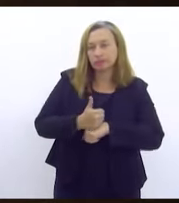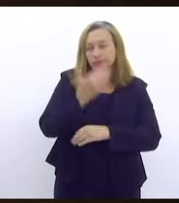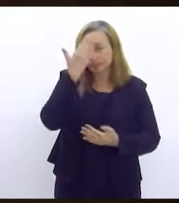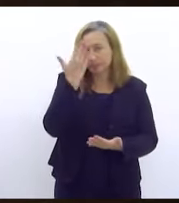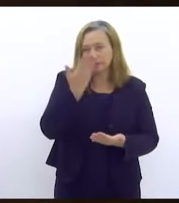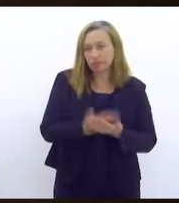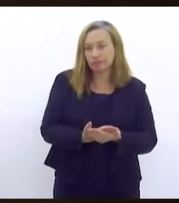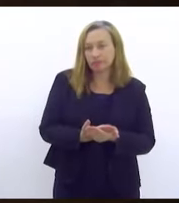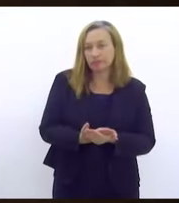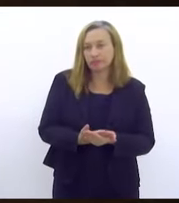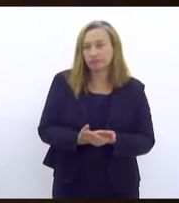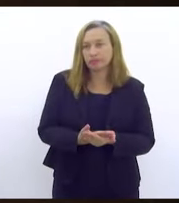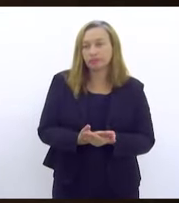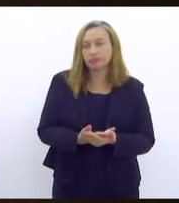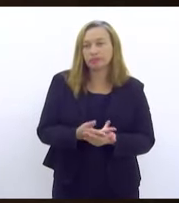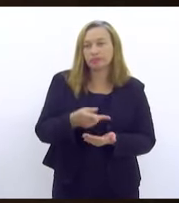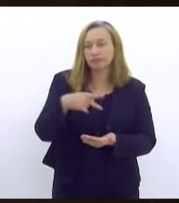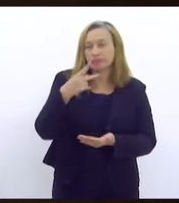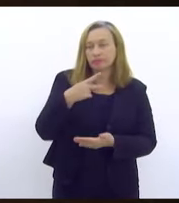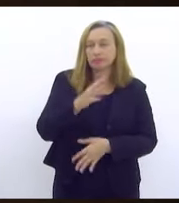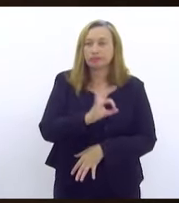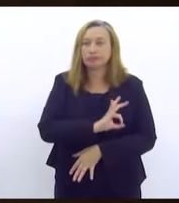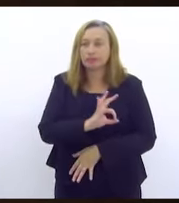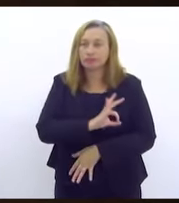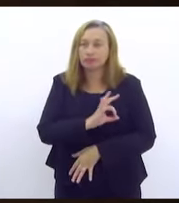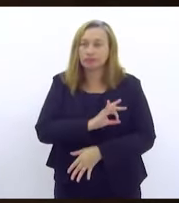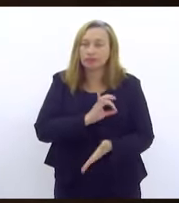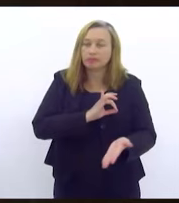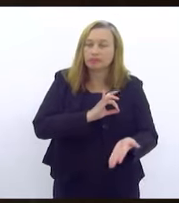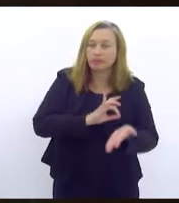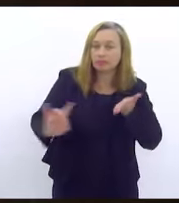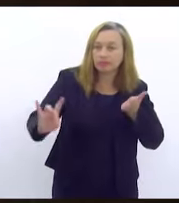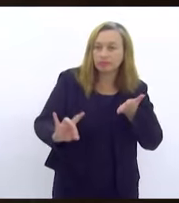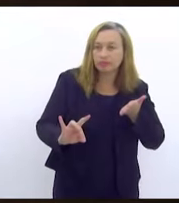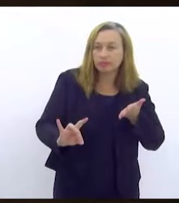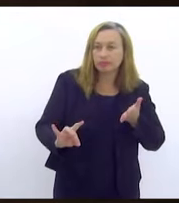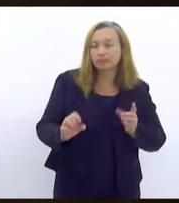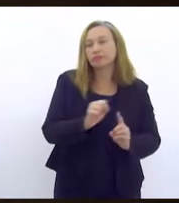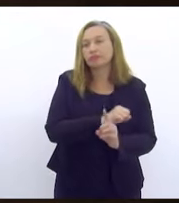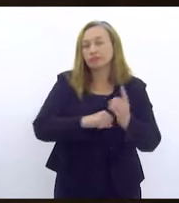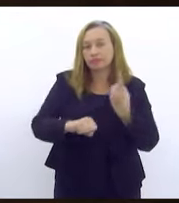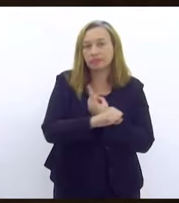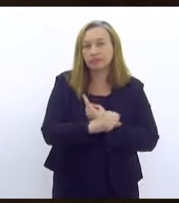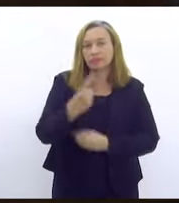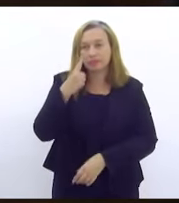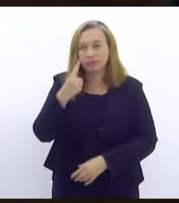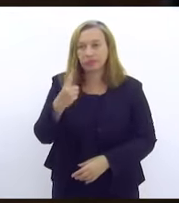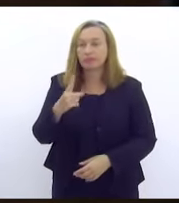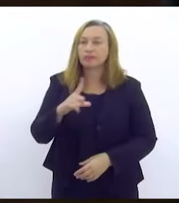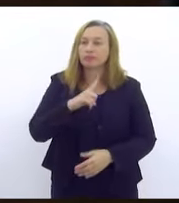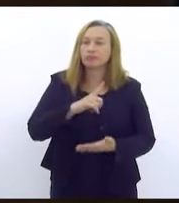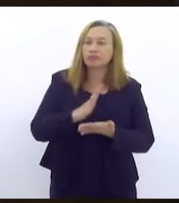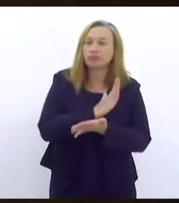nessa falácia de que os policiais são inimigos da sociedade. Haja vista que tem